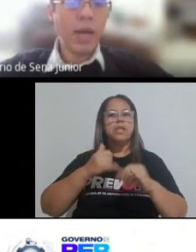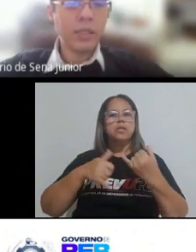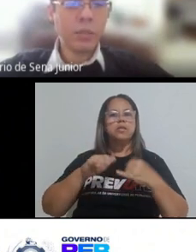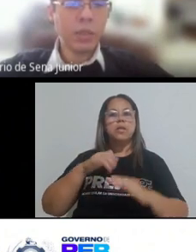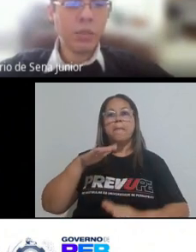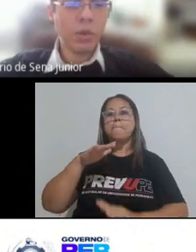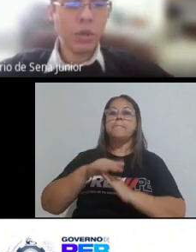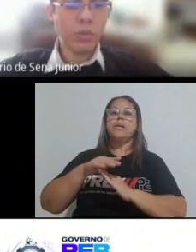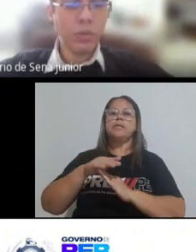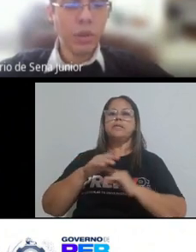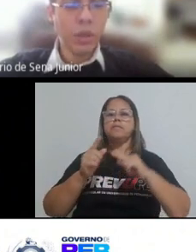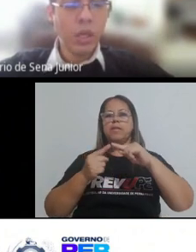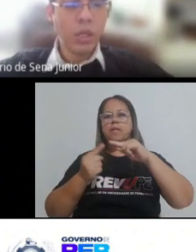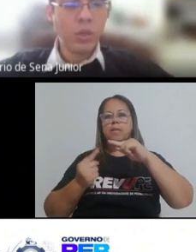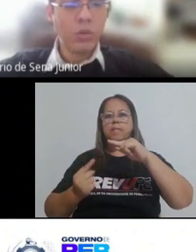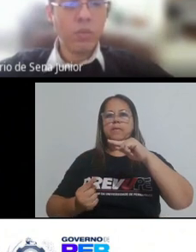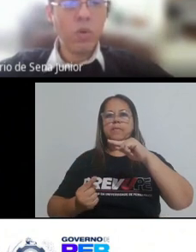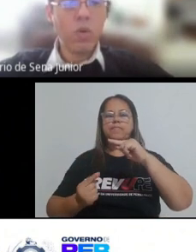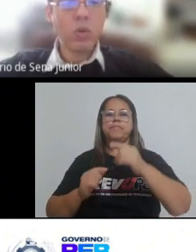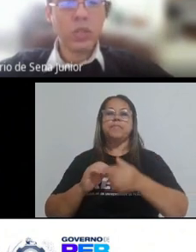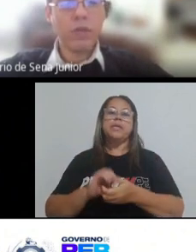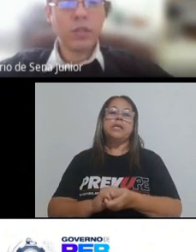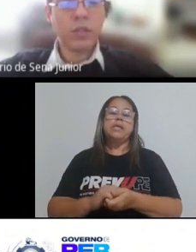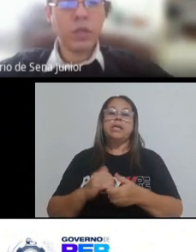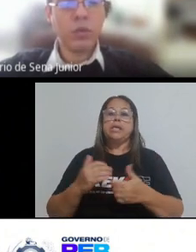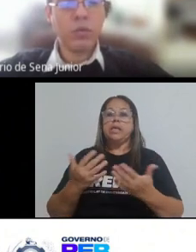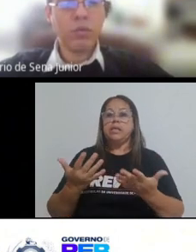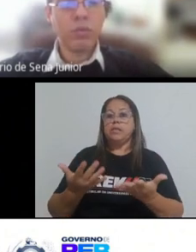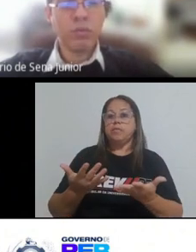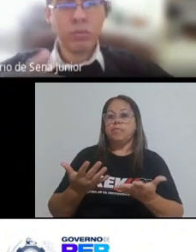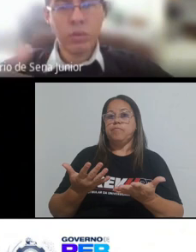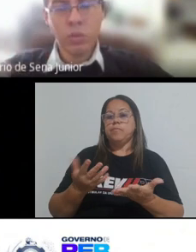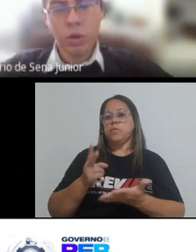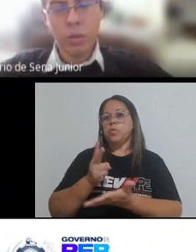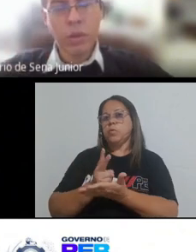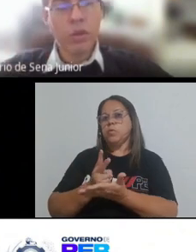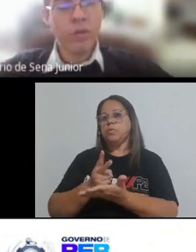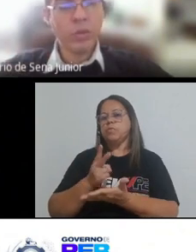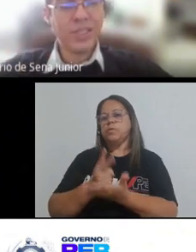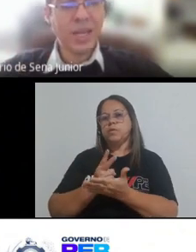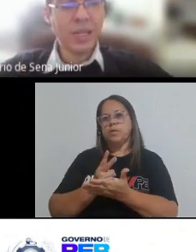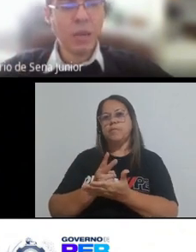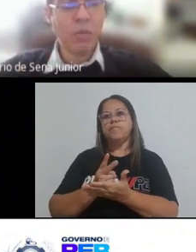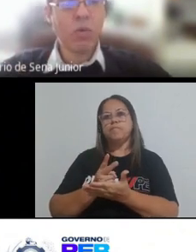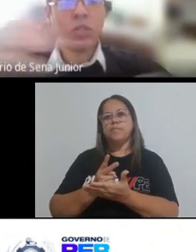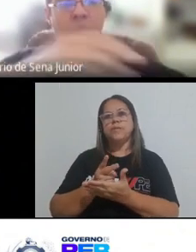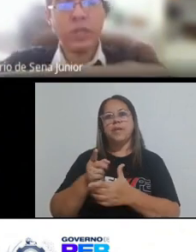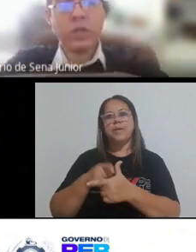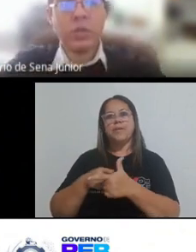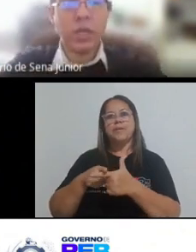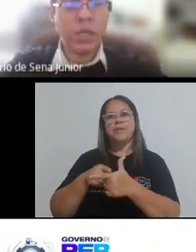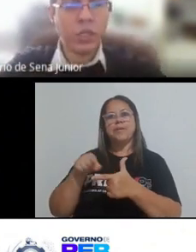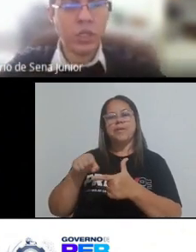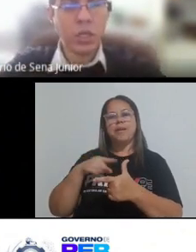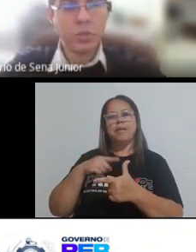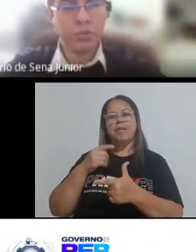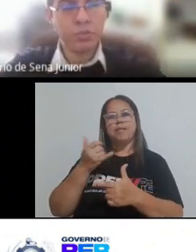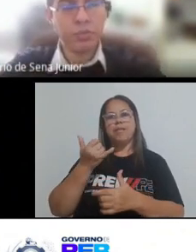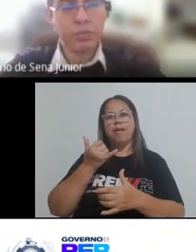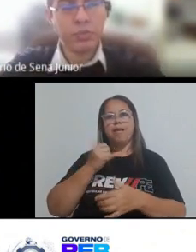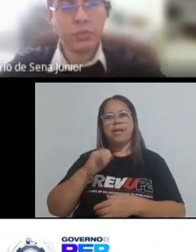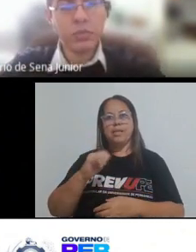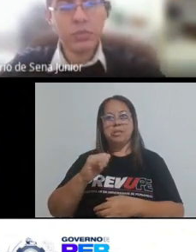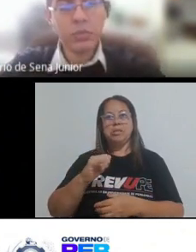máxima da mola. Então, por conservação, é um problema que nós vamos tratar por conservação da energia,